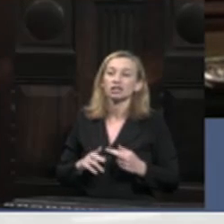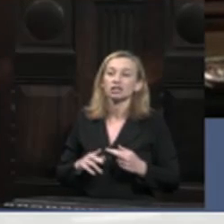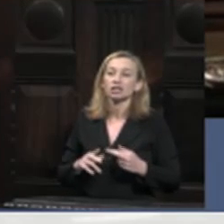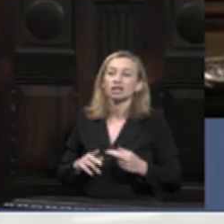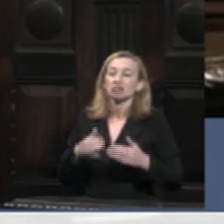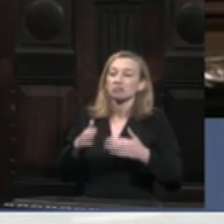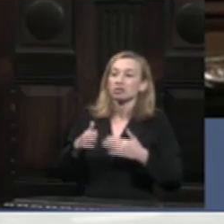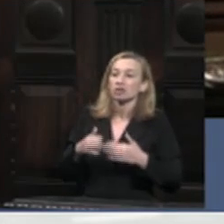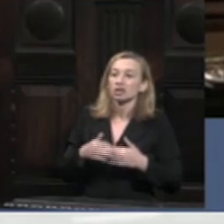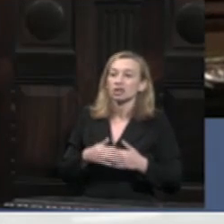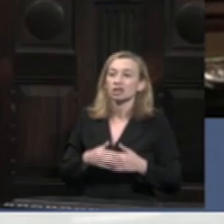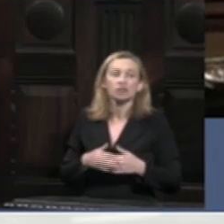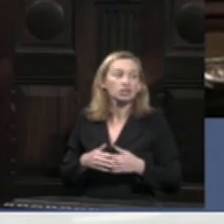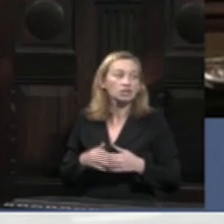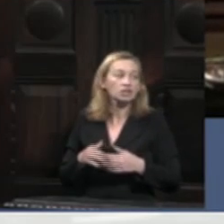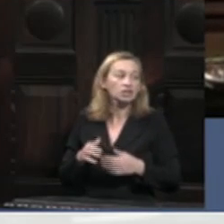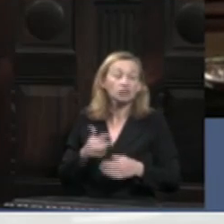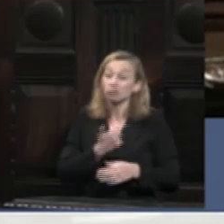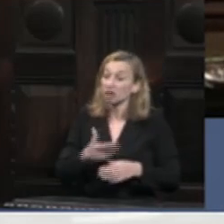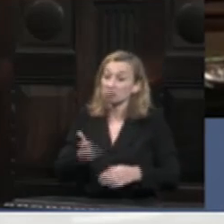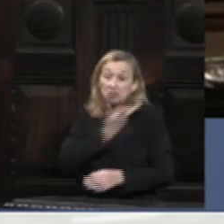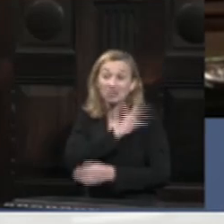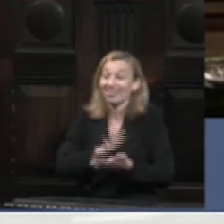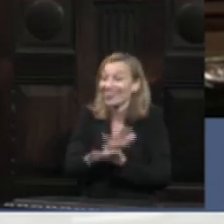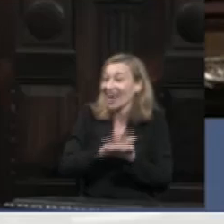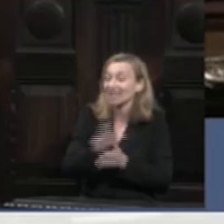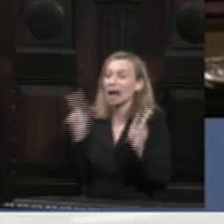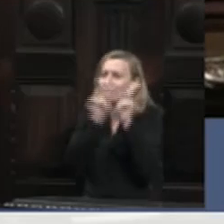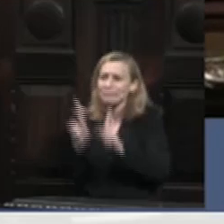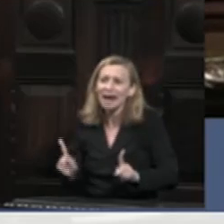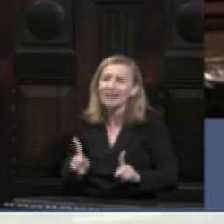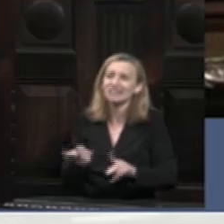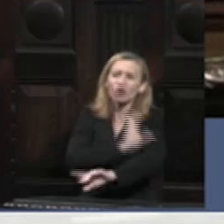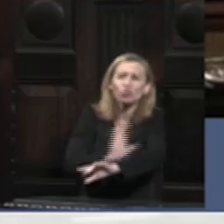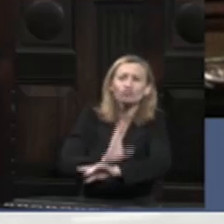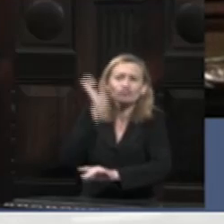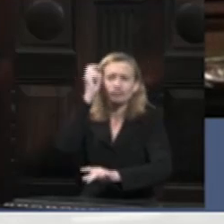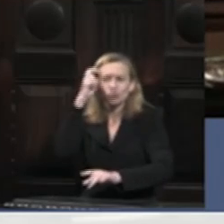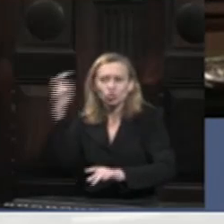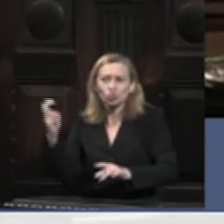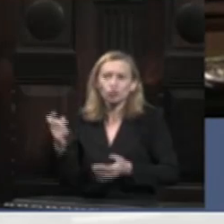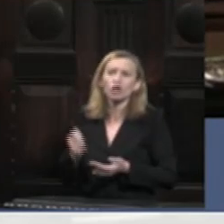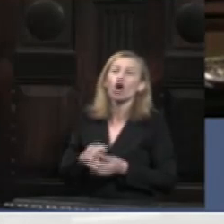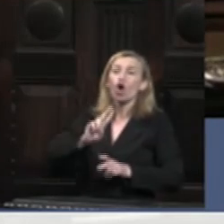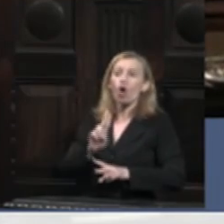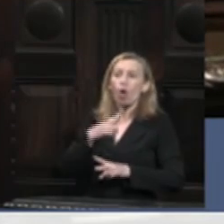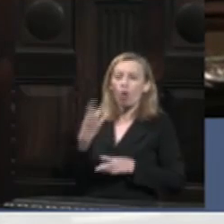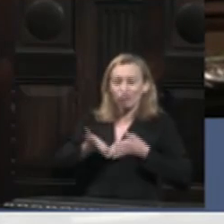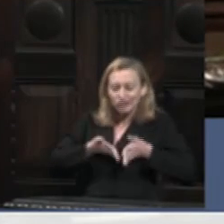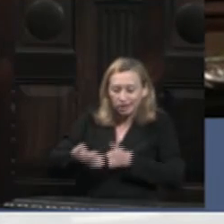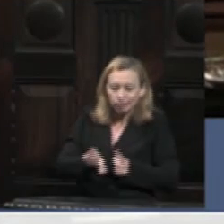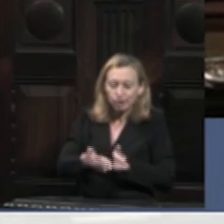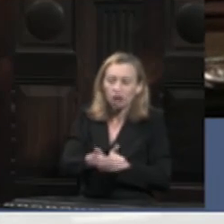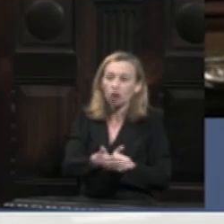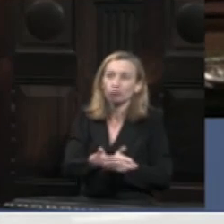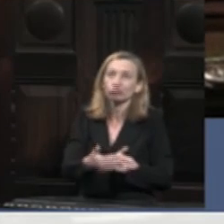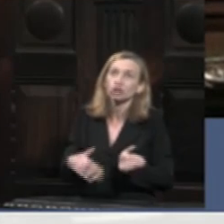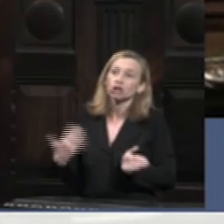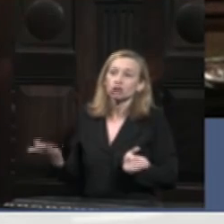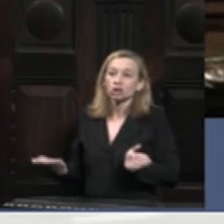ruptura democrática, um agravo à democracia com o golpe de 2016, portanto, ou vai seguir na